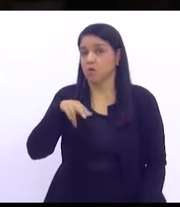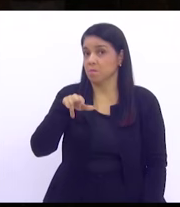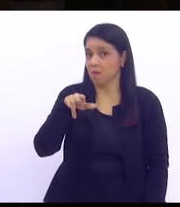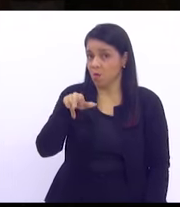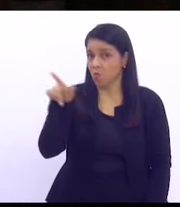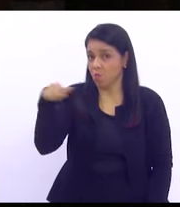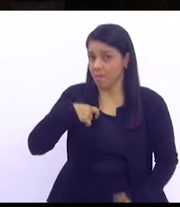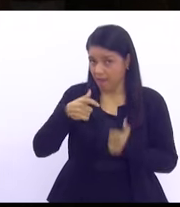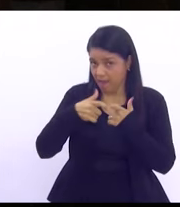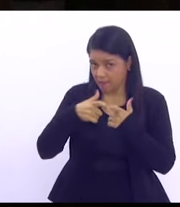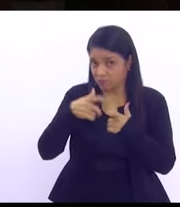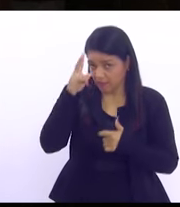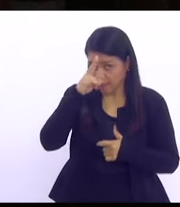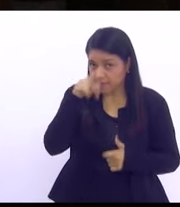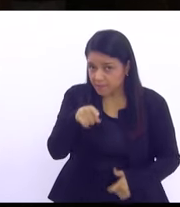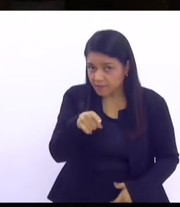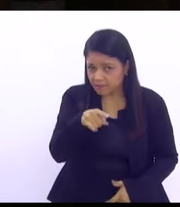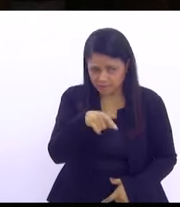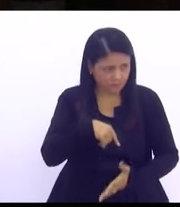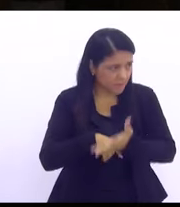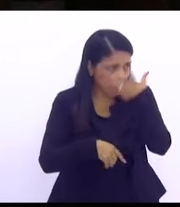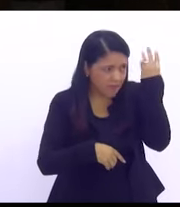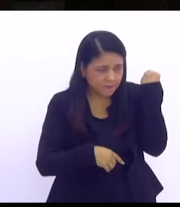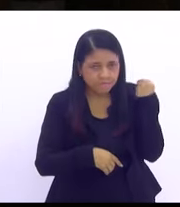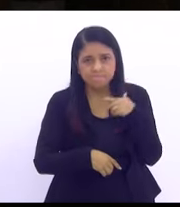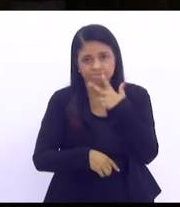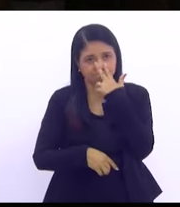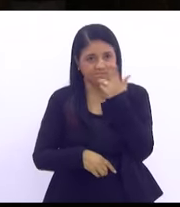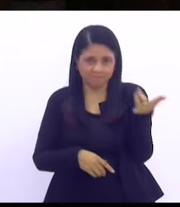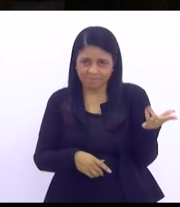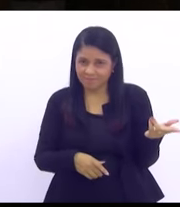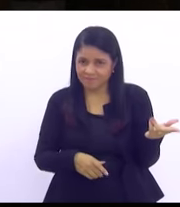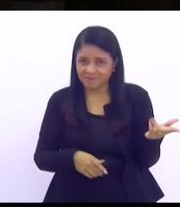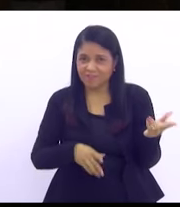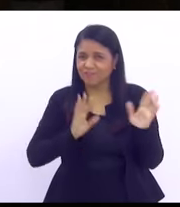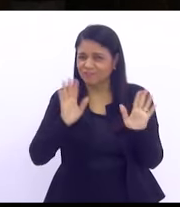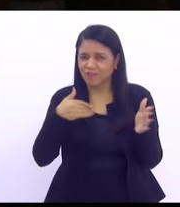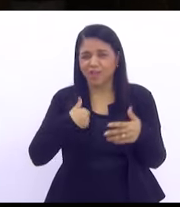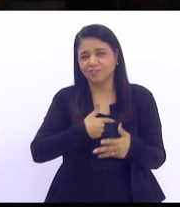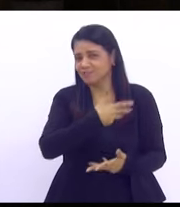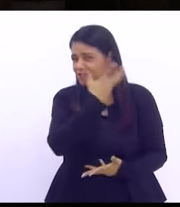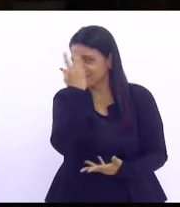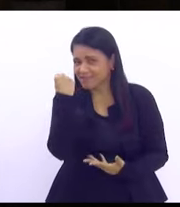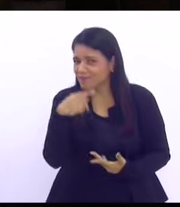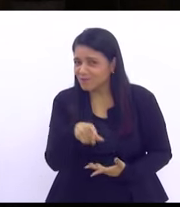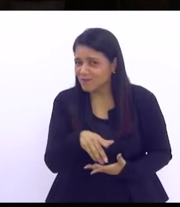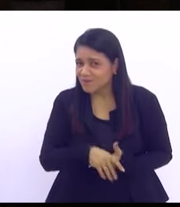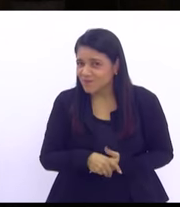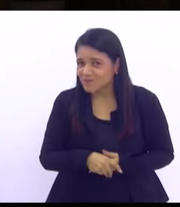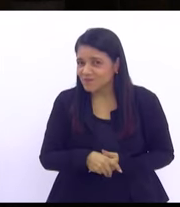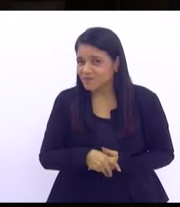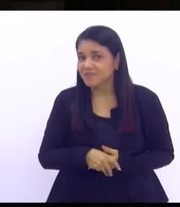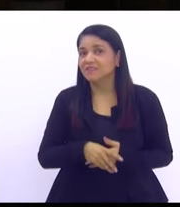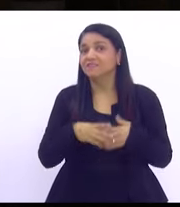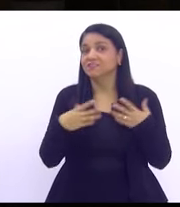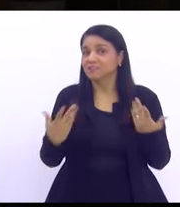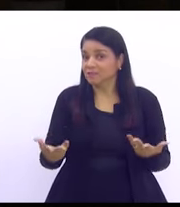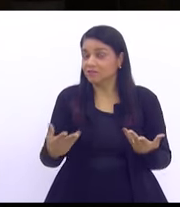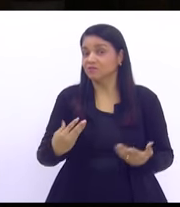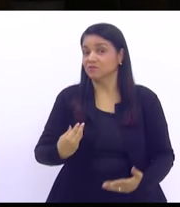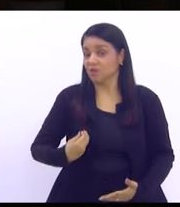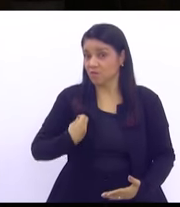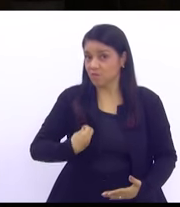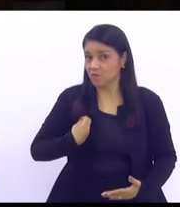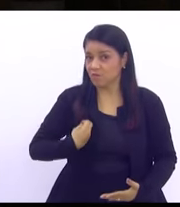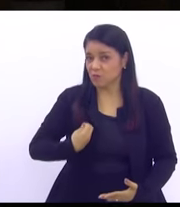aquele médico, e já esqueceram. Já se passou a questão dos médicos, já esqueceram. Mas nós estamos vivendo todos